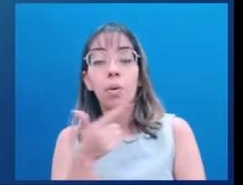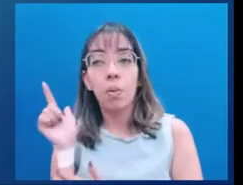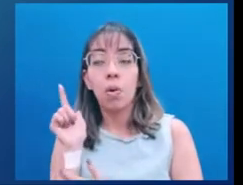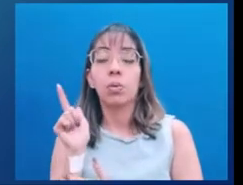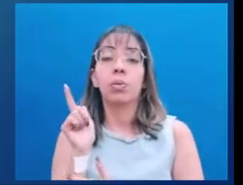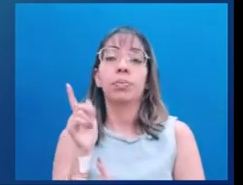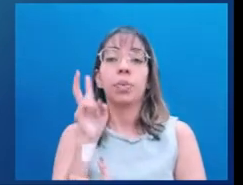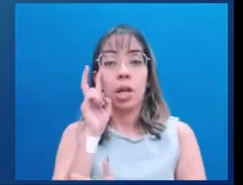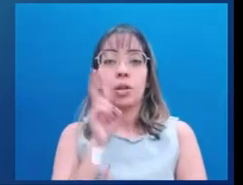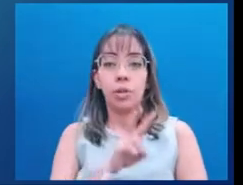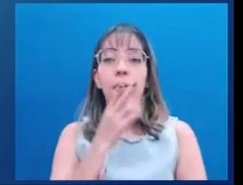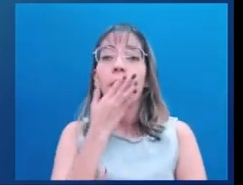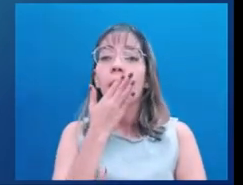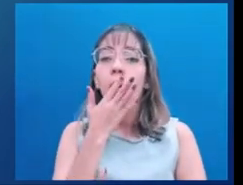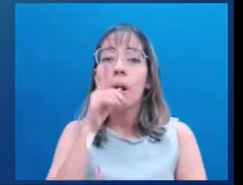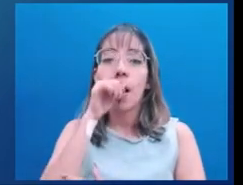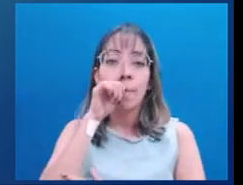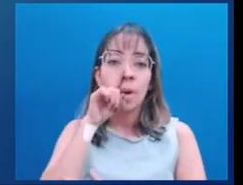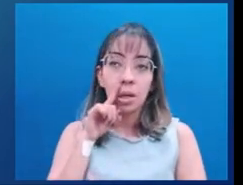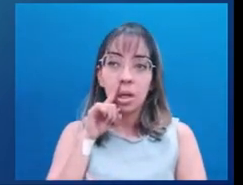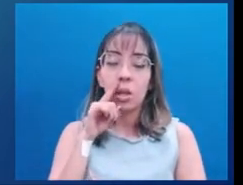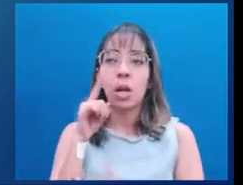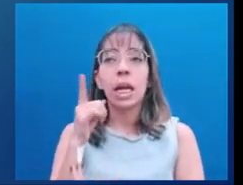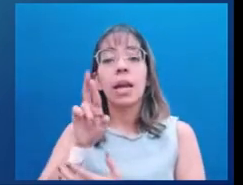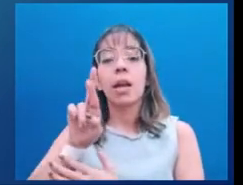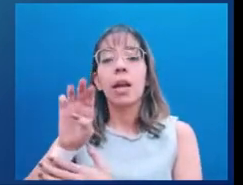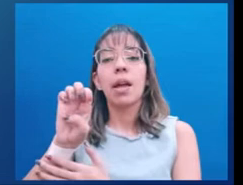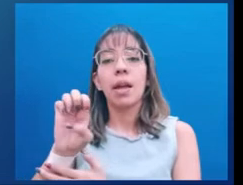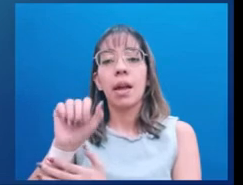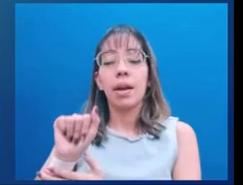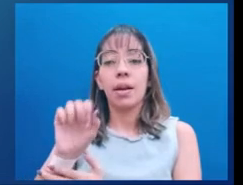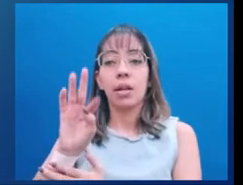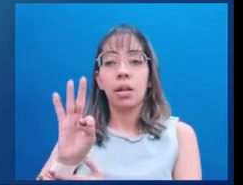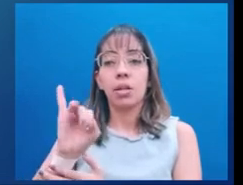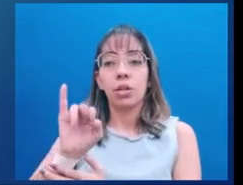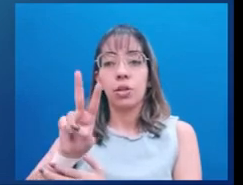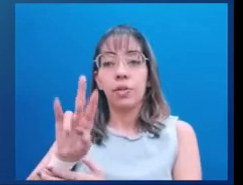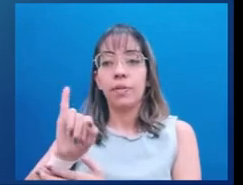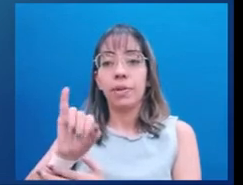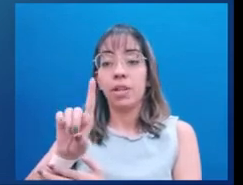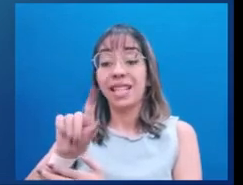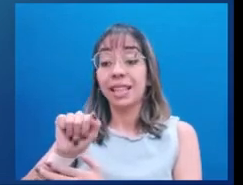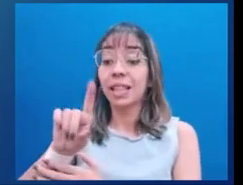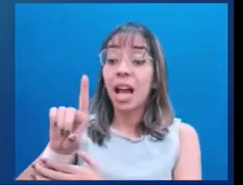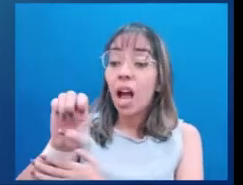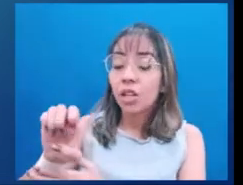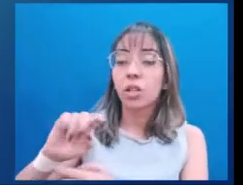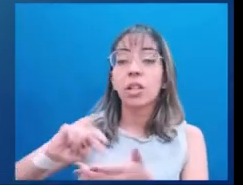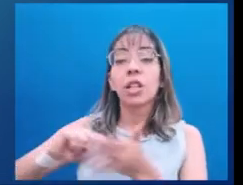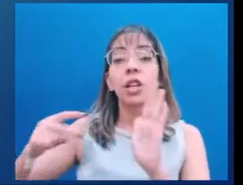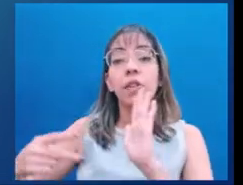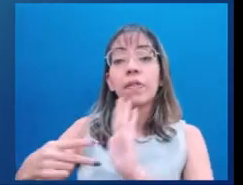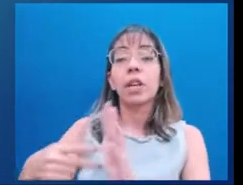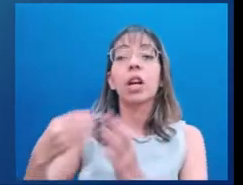Um outro item que a gente viu se refere à reatividade do produto químico. Ele vai ter essa coloração amarela, a parte do losango que é